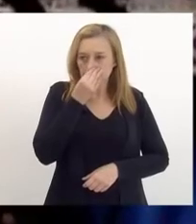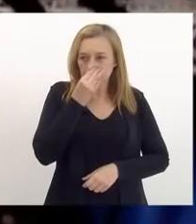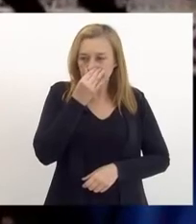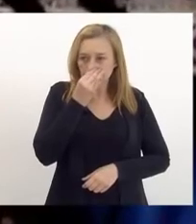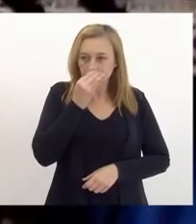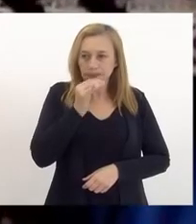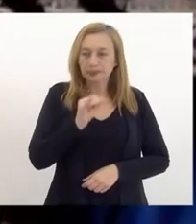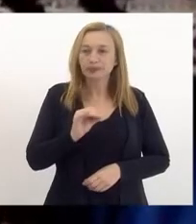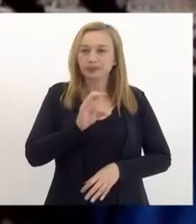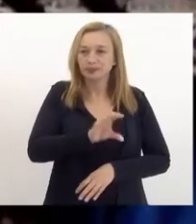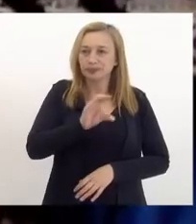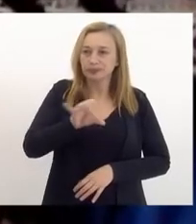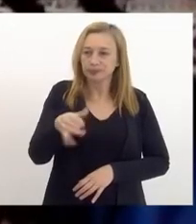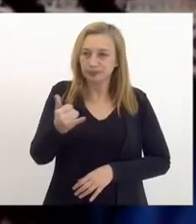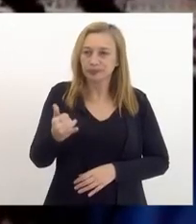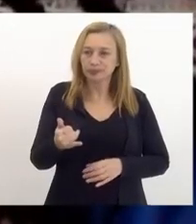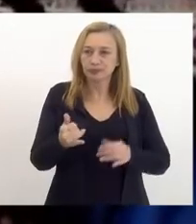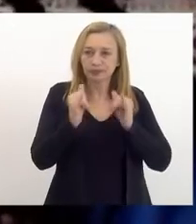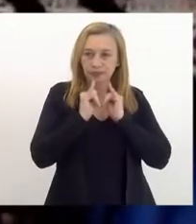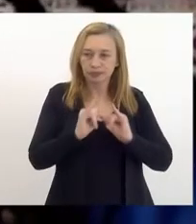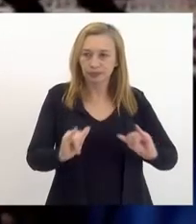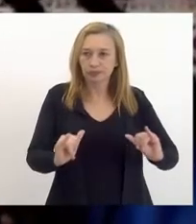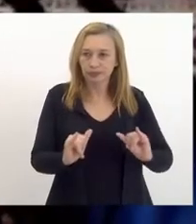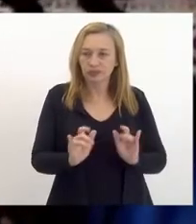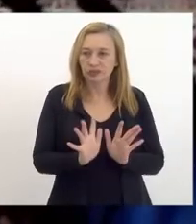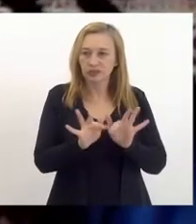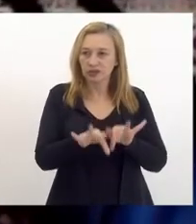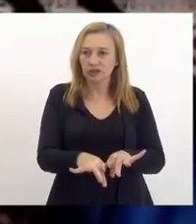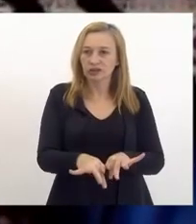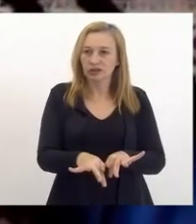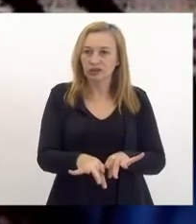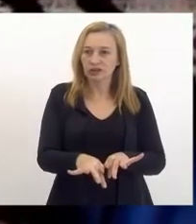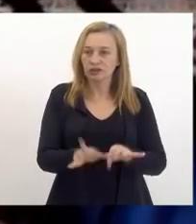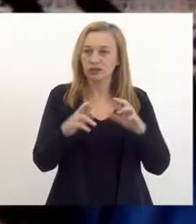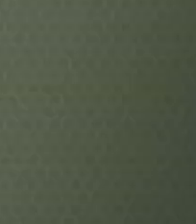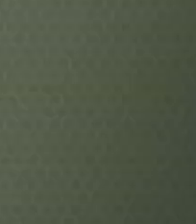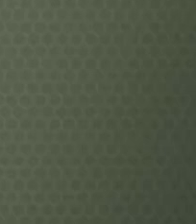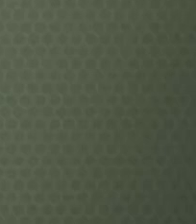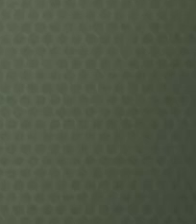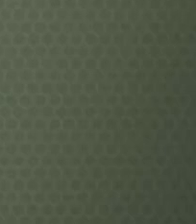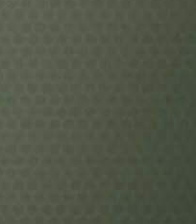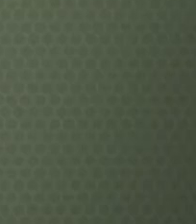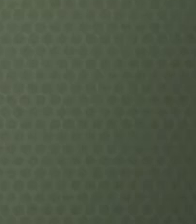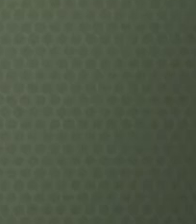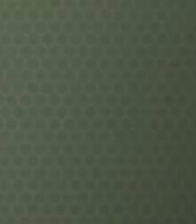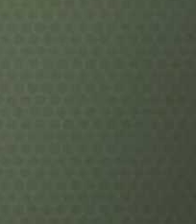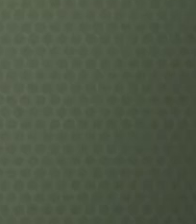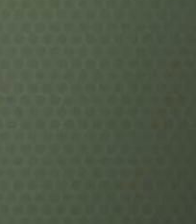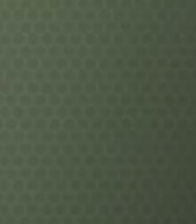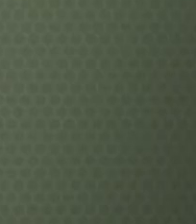no âmbito da CCJ, declaro encerrada essa reunião. Música